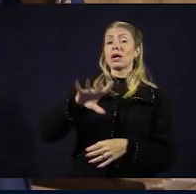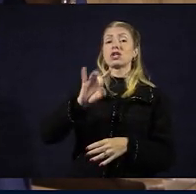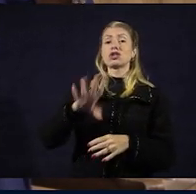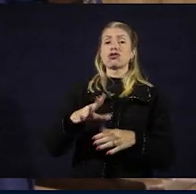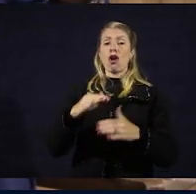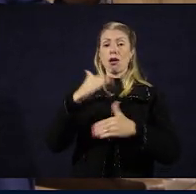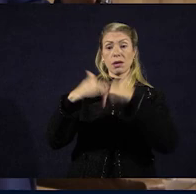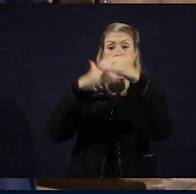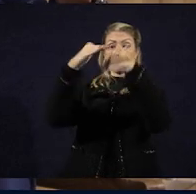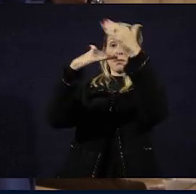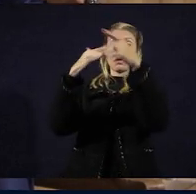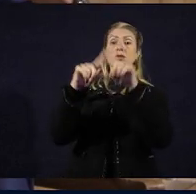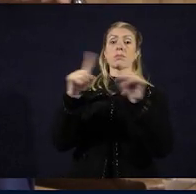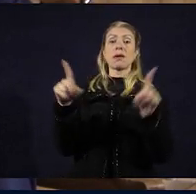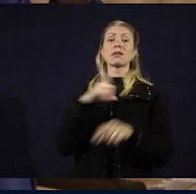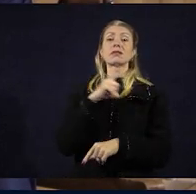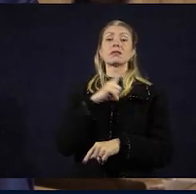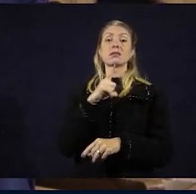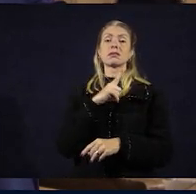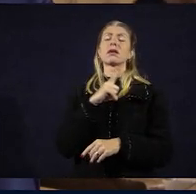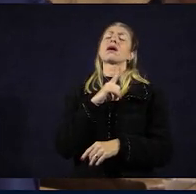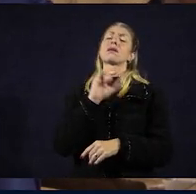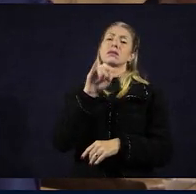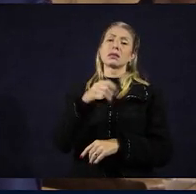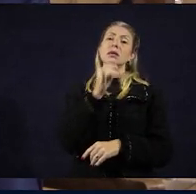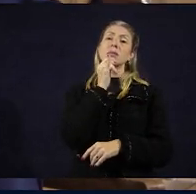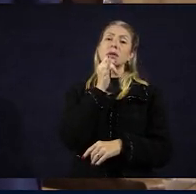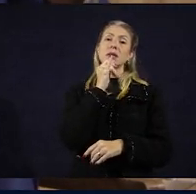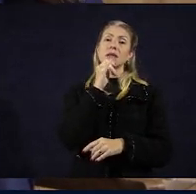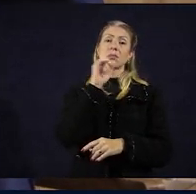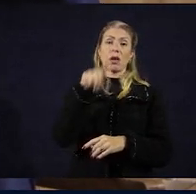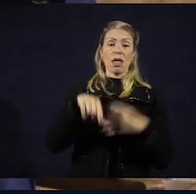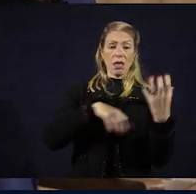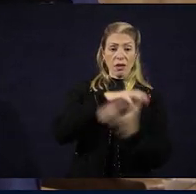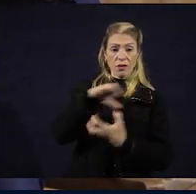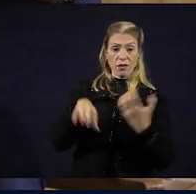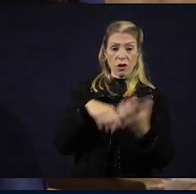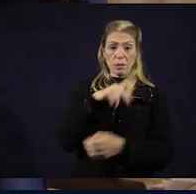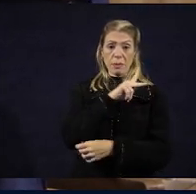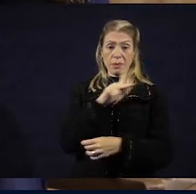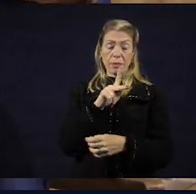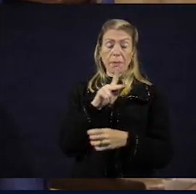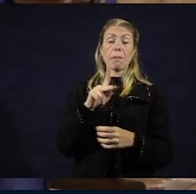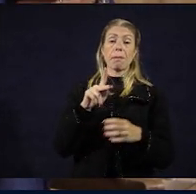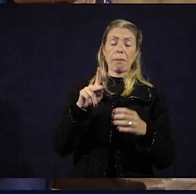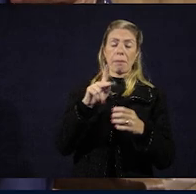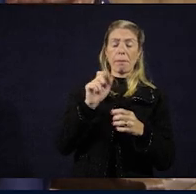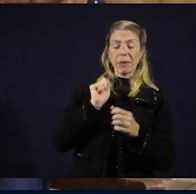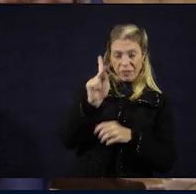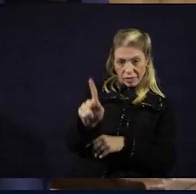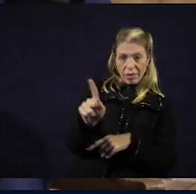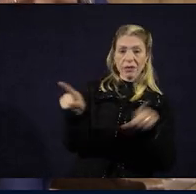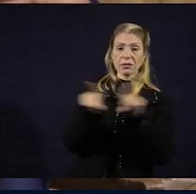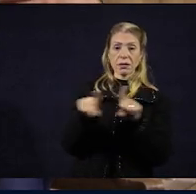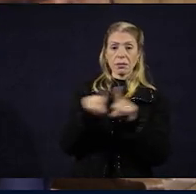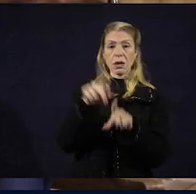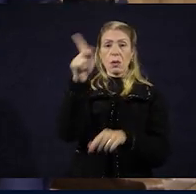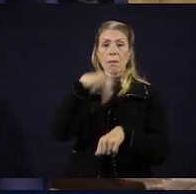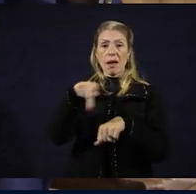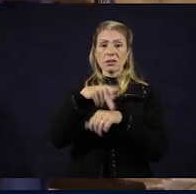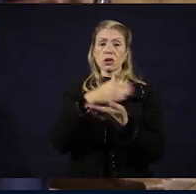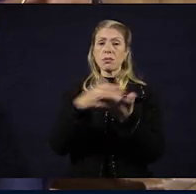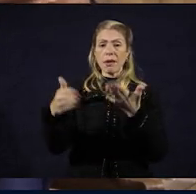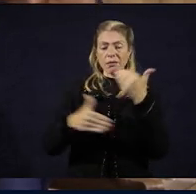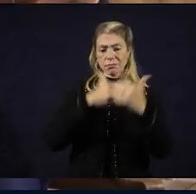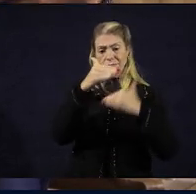elas eram Sim é claro que você não aprova reforma da Previdência e três meses depois do país começa a crescer mas quando você